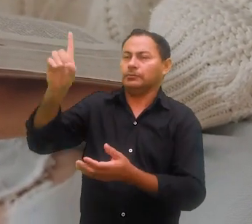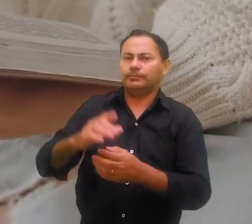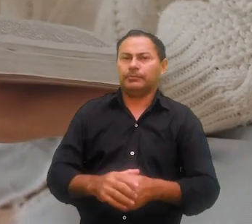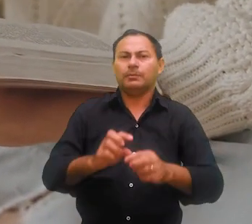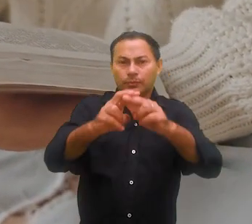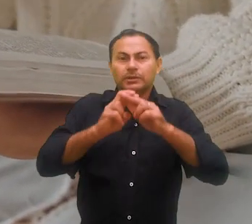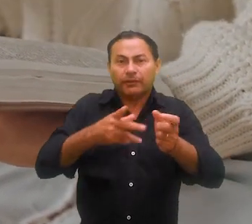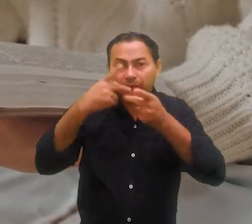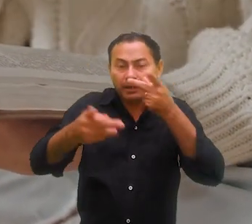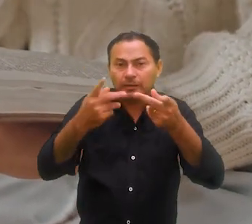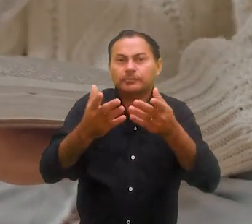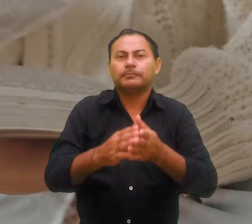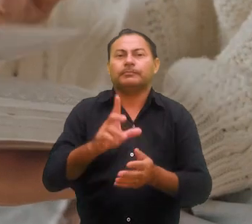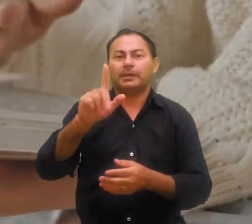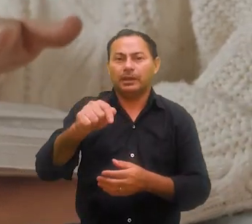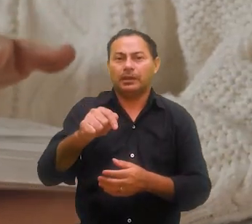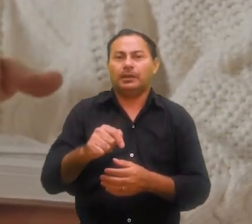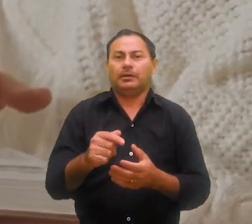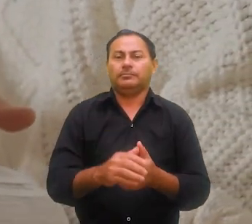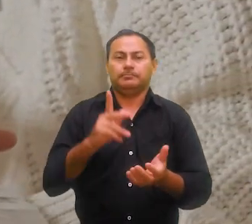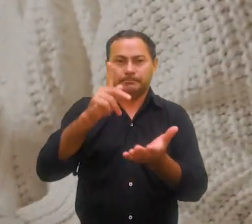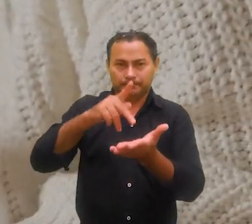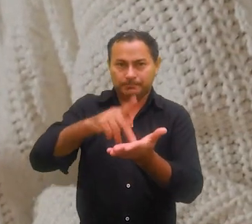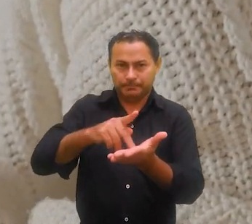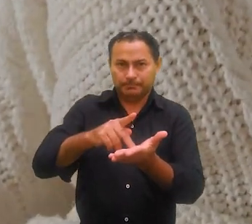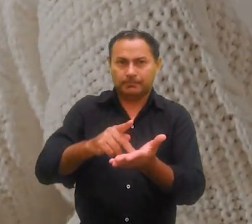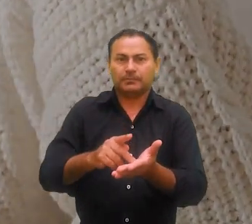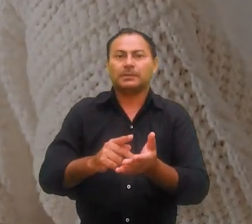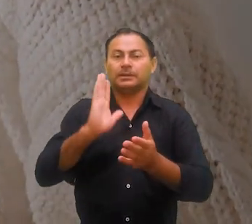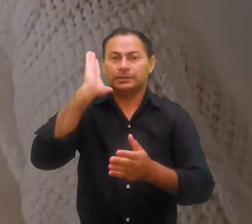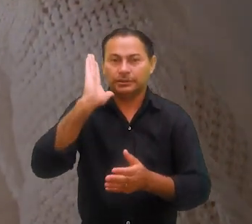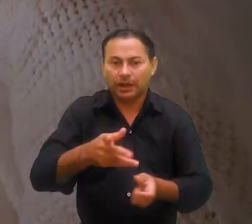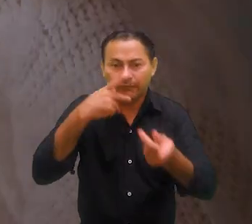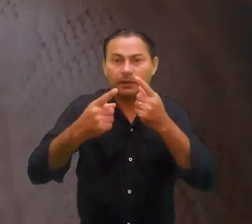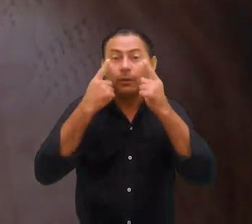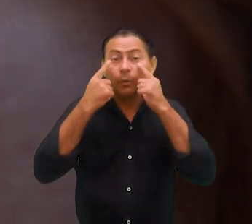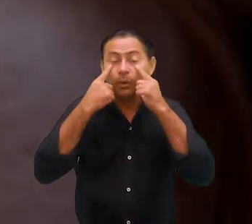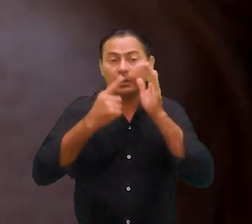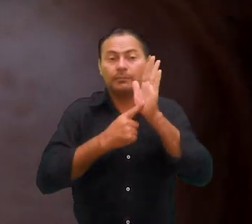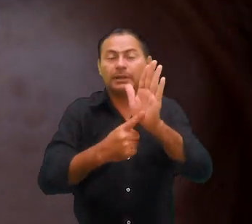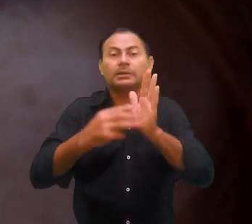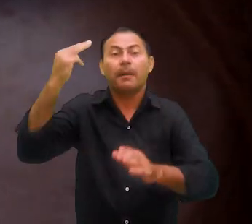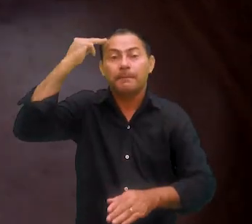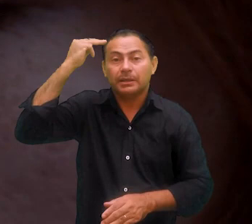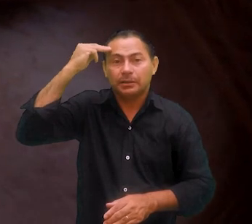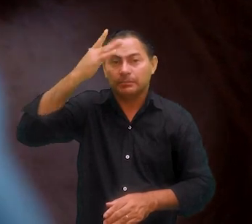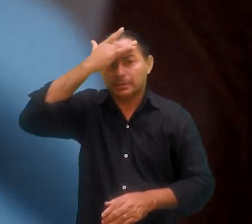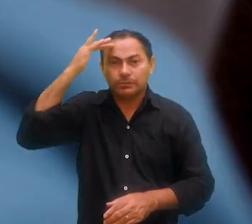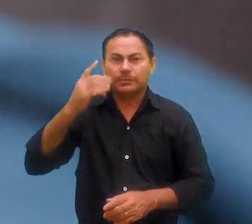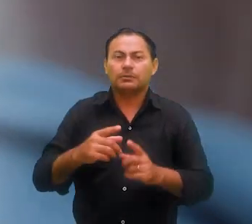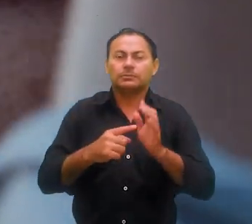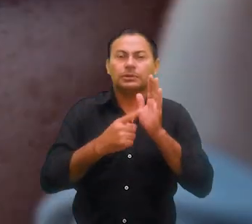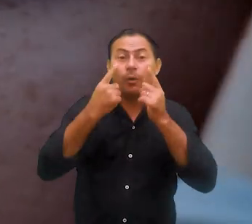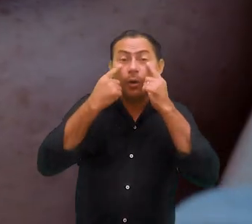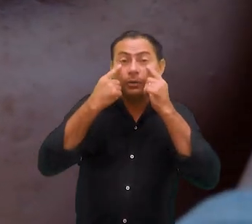convicção. Foi isso que ele quis dizer. Esta é a grande verdade. Como já dissemos, os olhos representam a